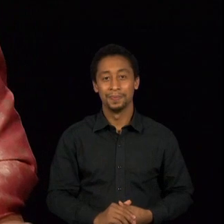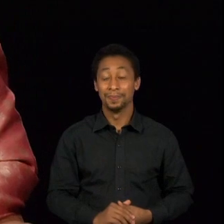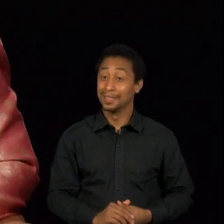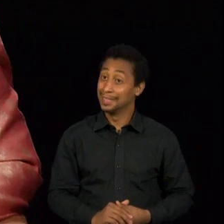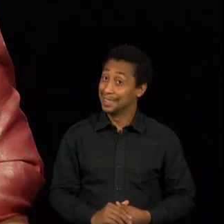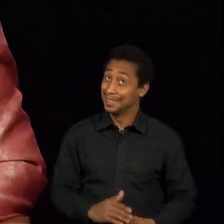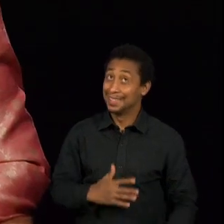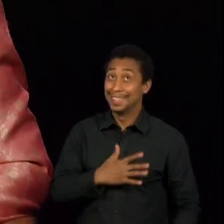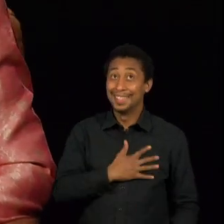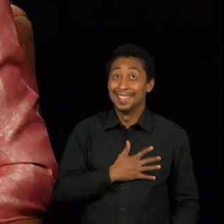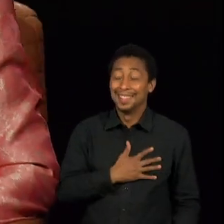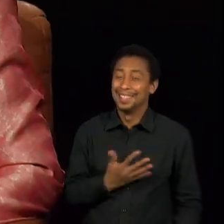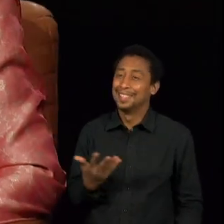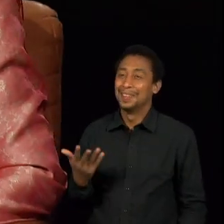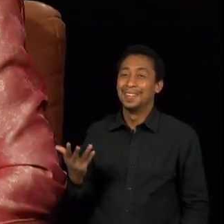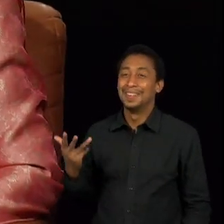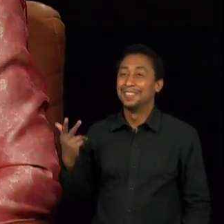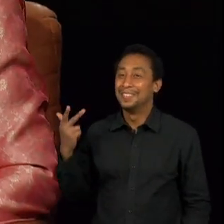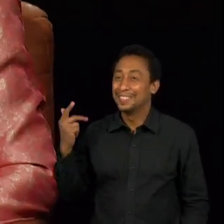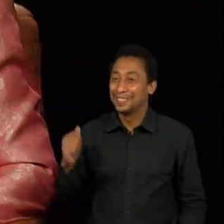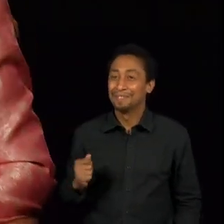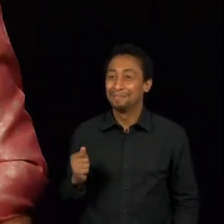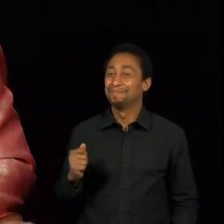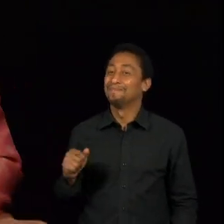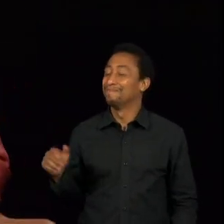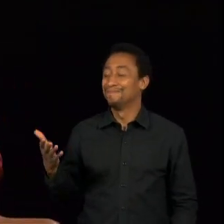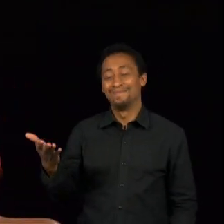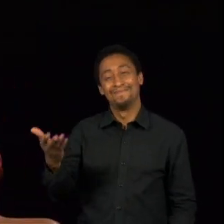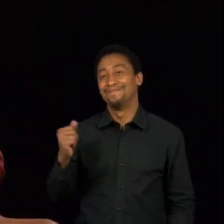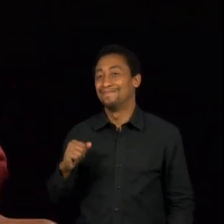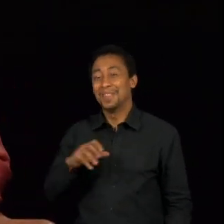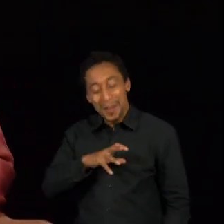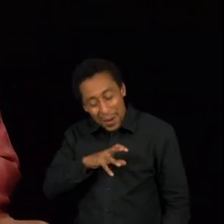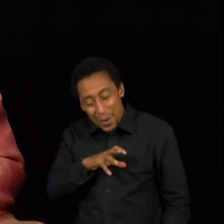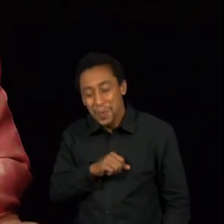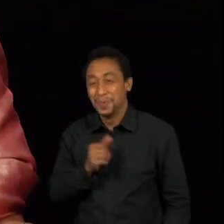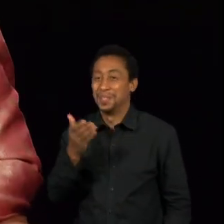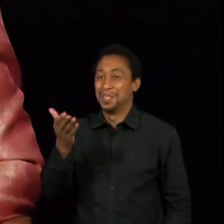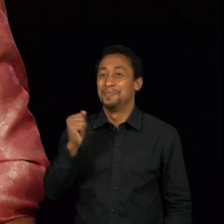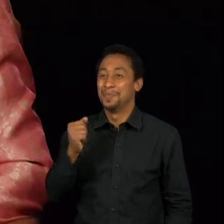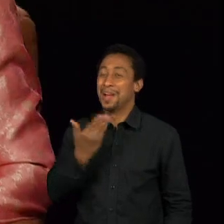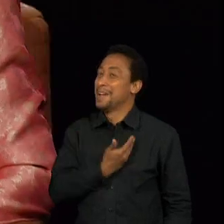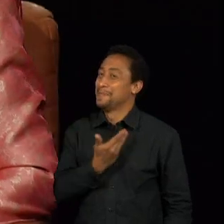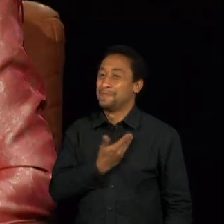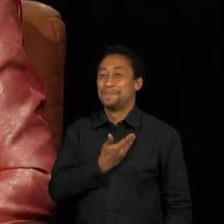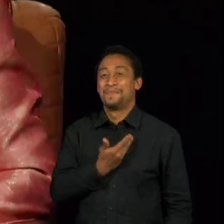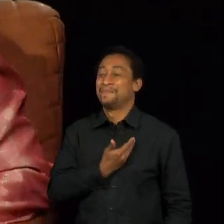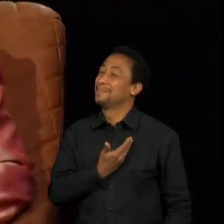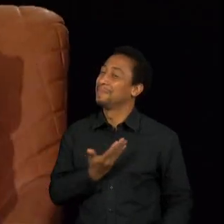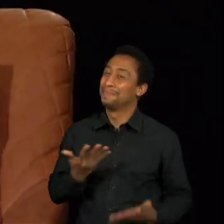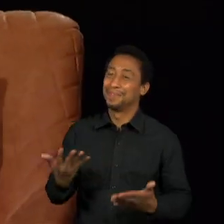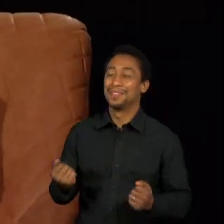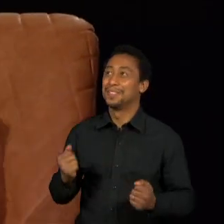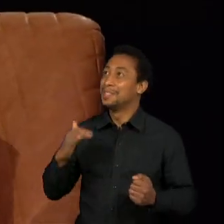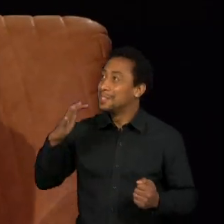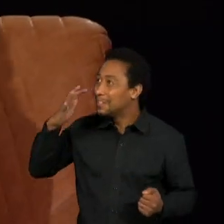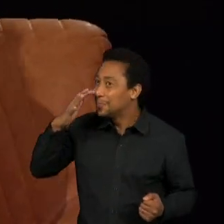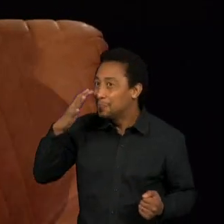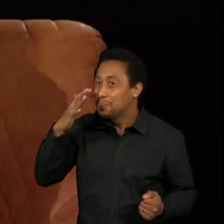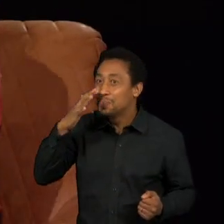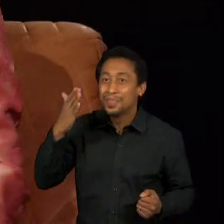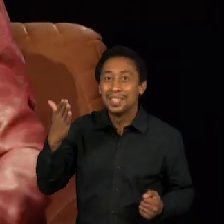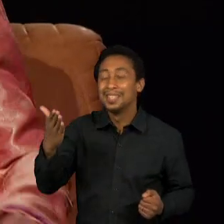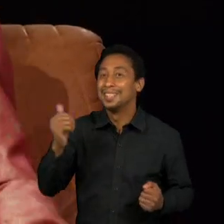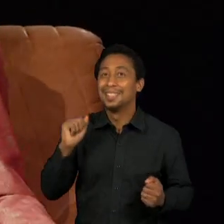Oh, que coisa maravilhosa, né? Ivan Cabral é dos que eu mais amo, né? De todos os meus colegas. Tenho uma admiração enorme